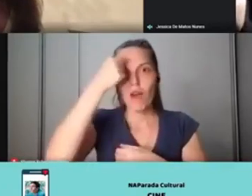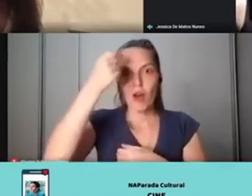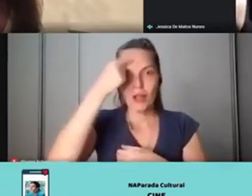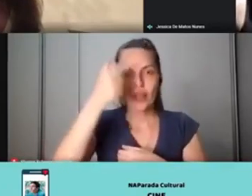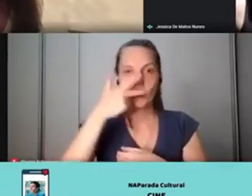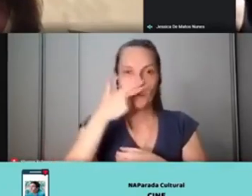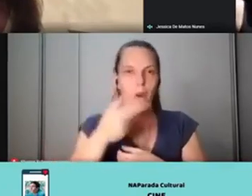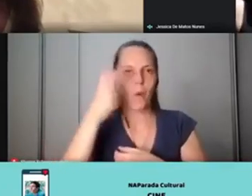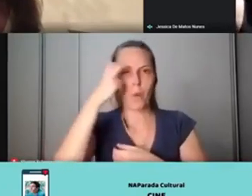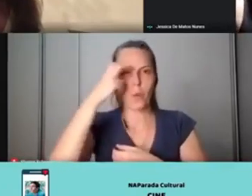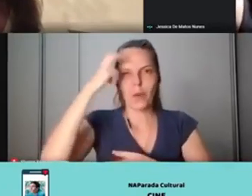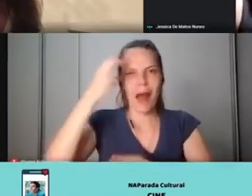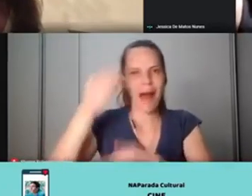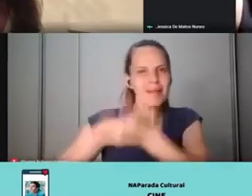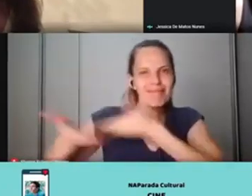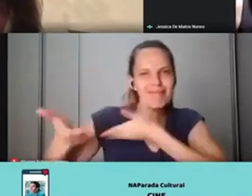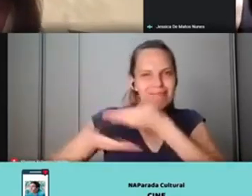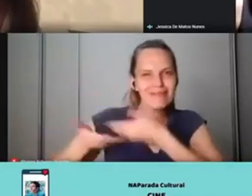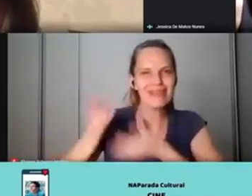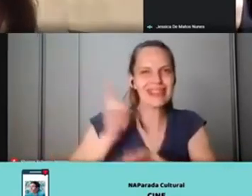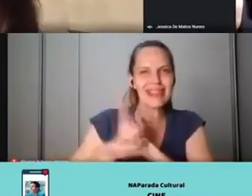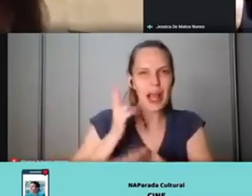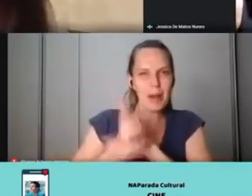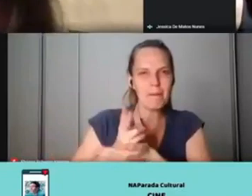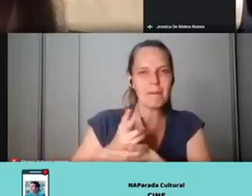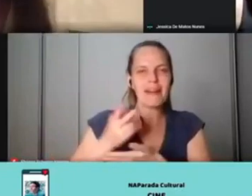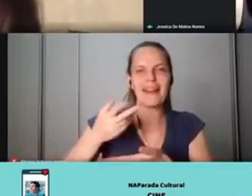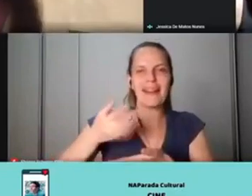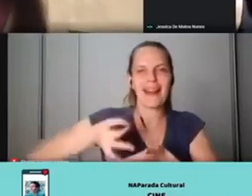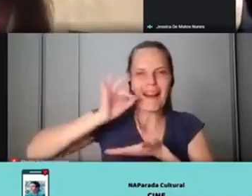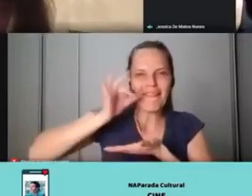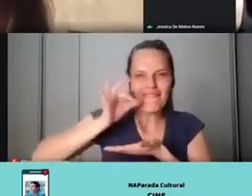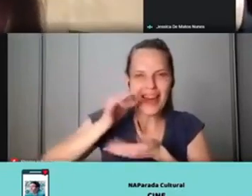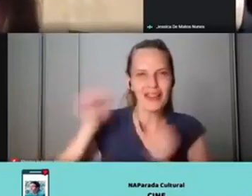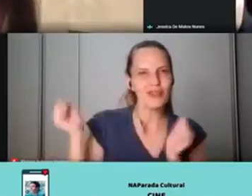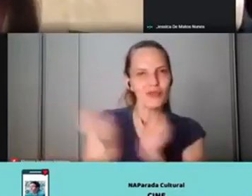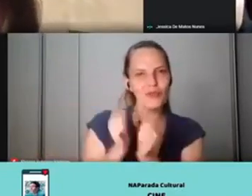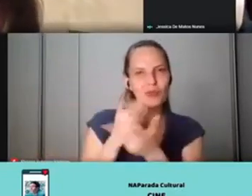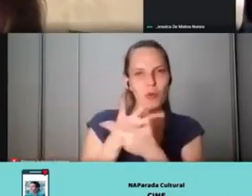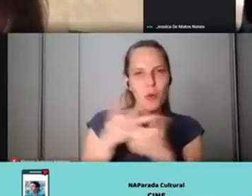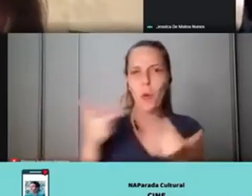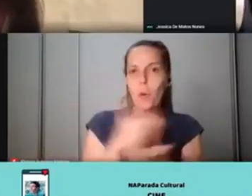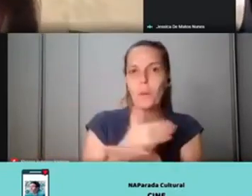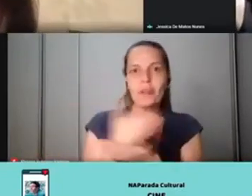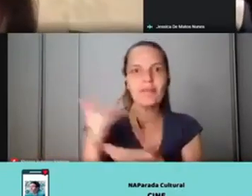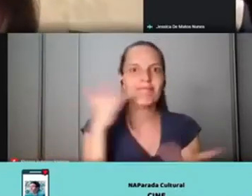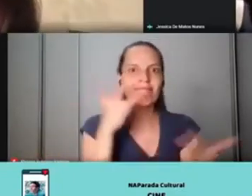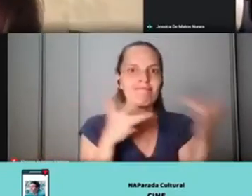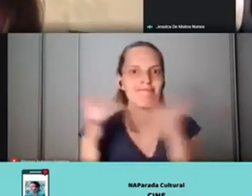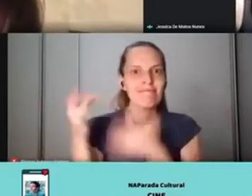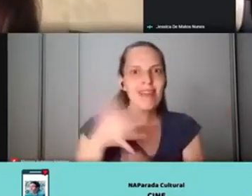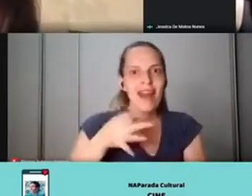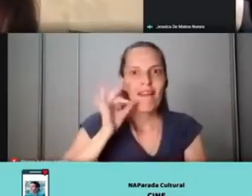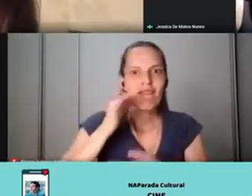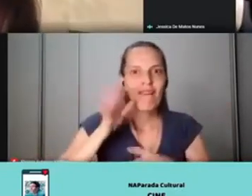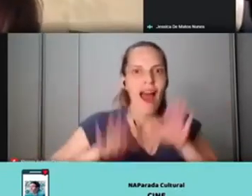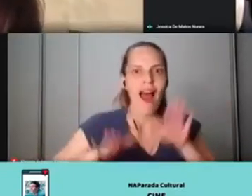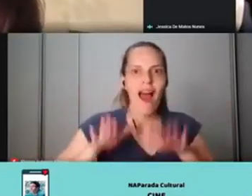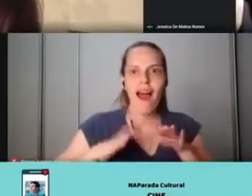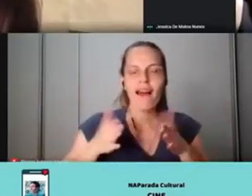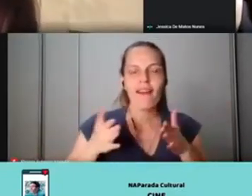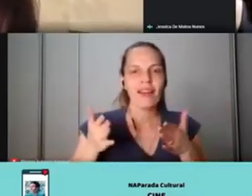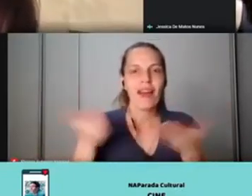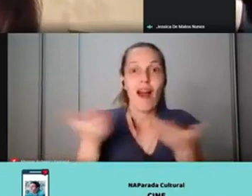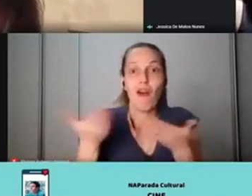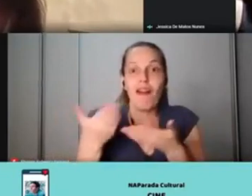cultural e compartilhada, né? E veio o gosto pelo café mesmo. E como faz falta um cafezinho, né, com os